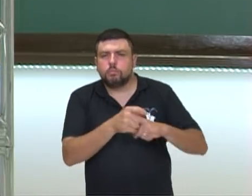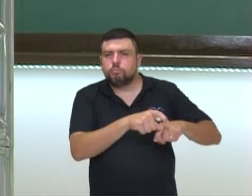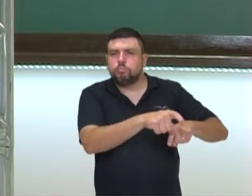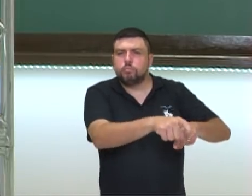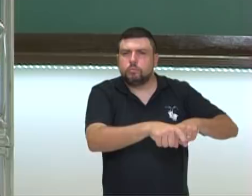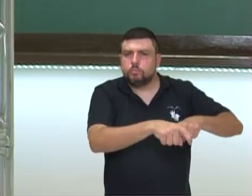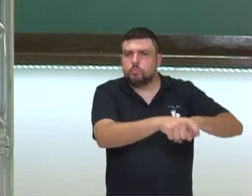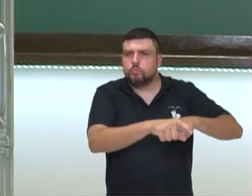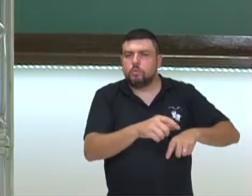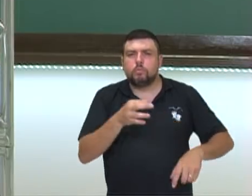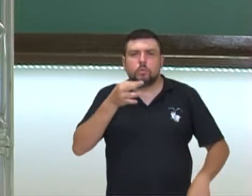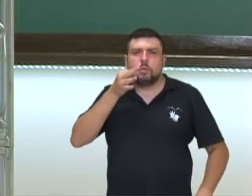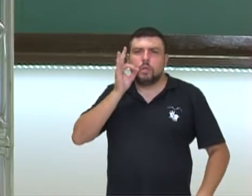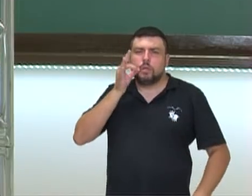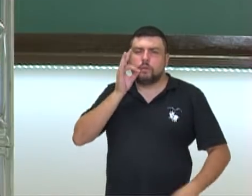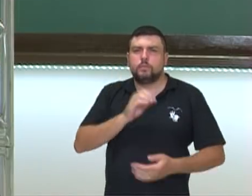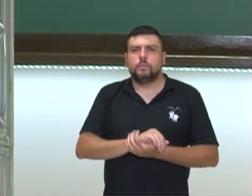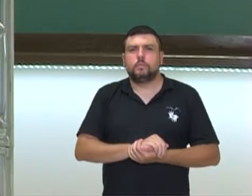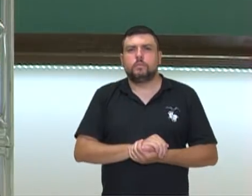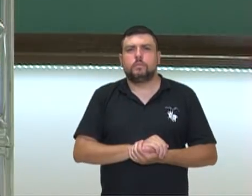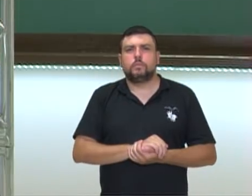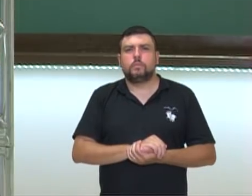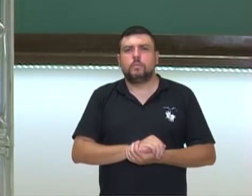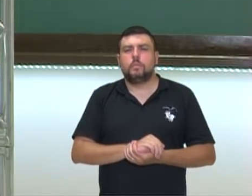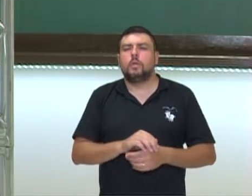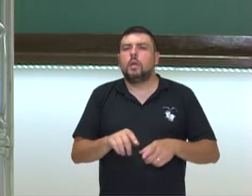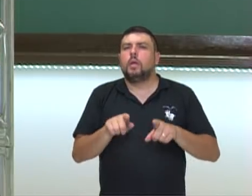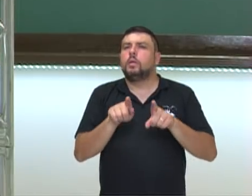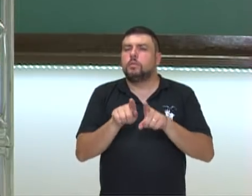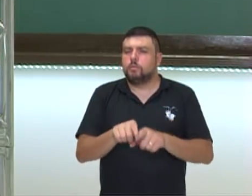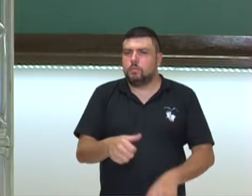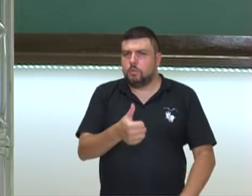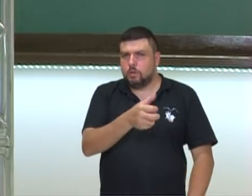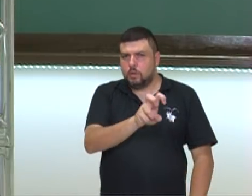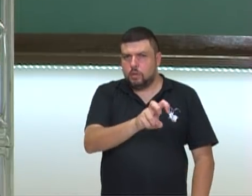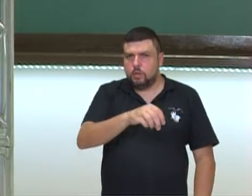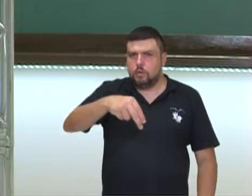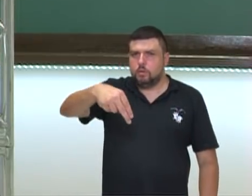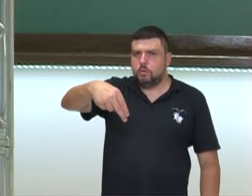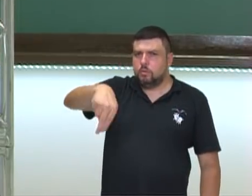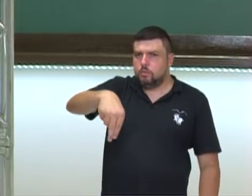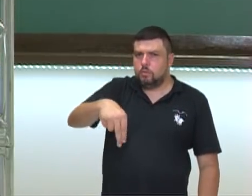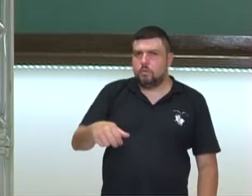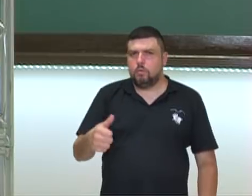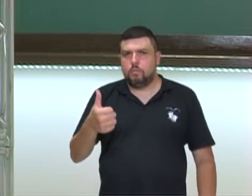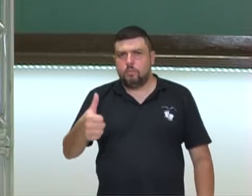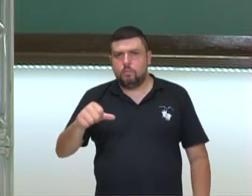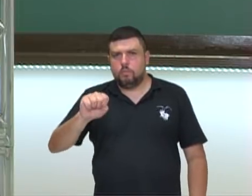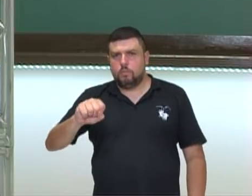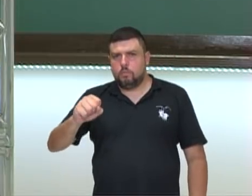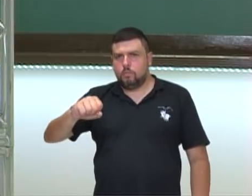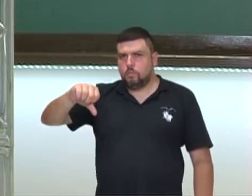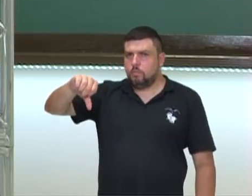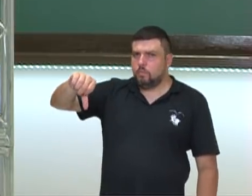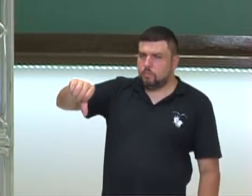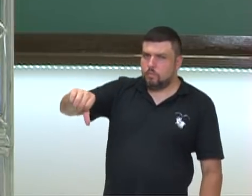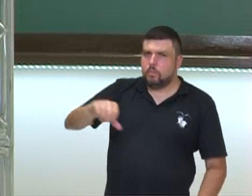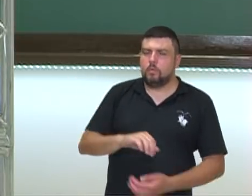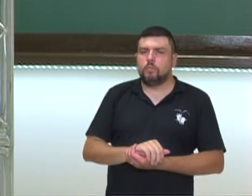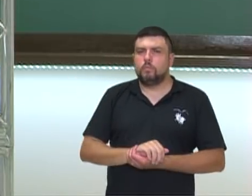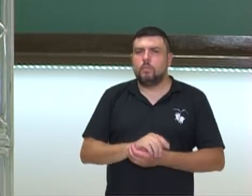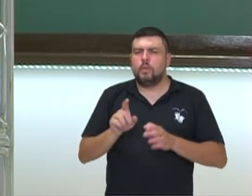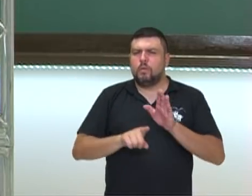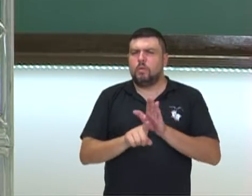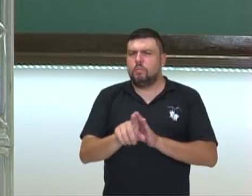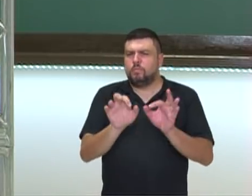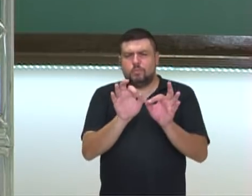principalmente. Então, 15 de novembro de 1889, ação comandada aí por militares. Duas perguntas